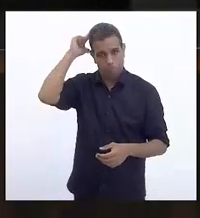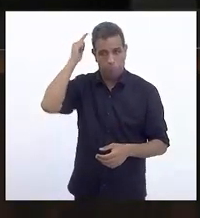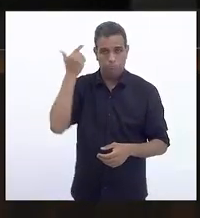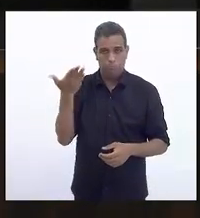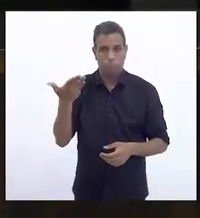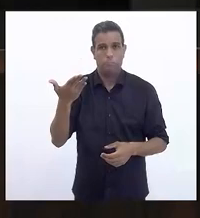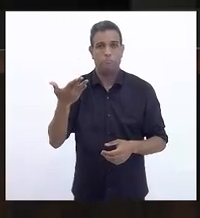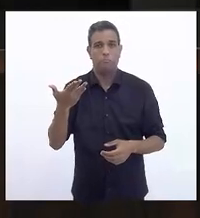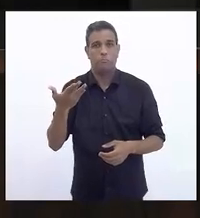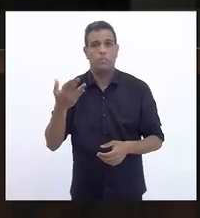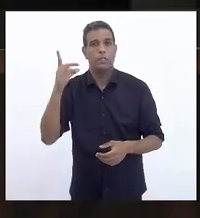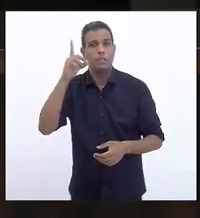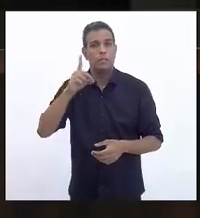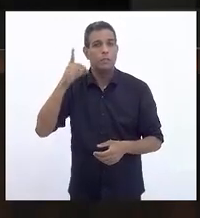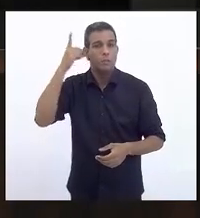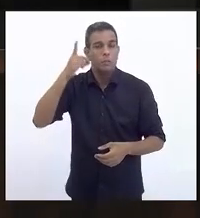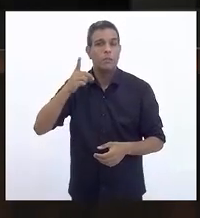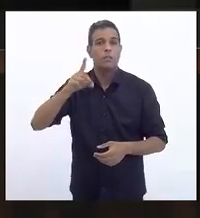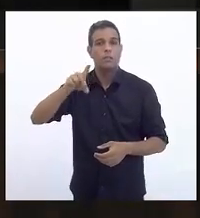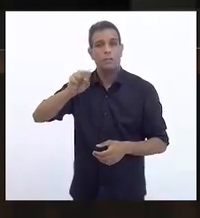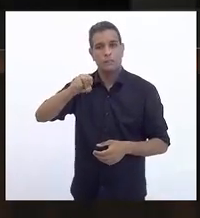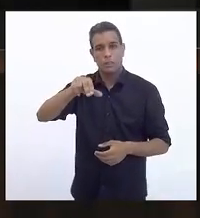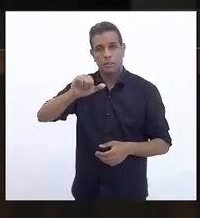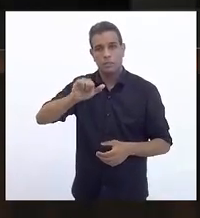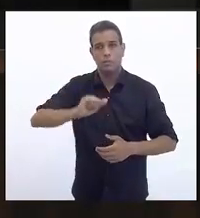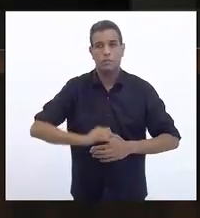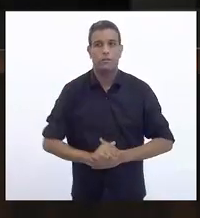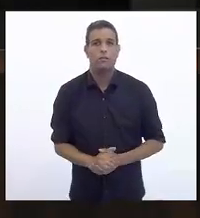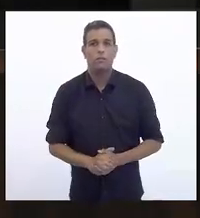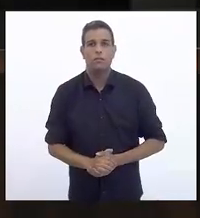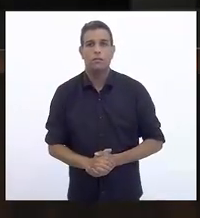aprovado. Deputada Dani, em seguida, Flávio Serafim.